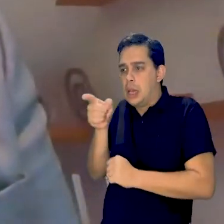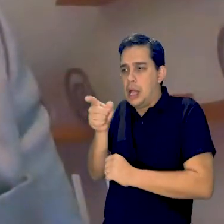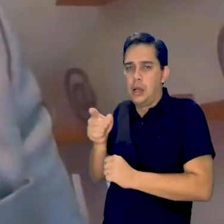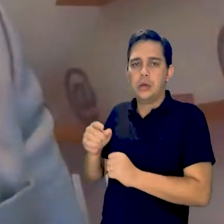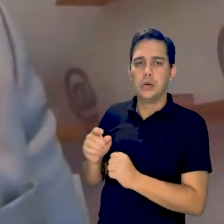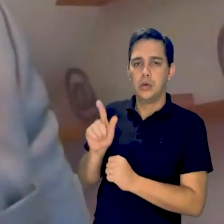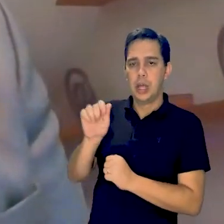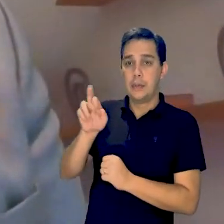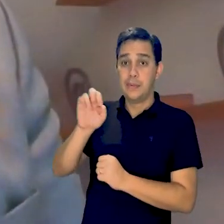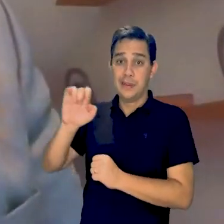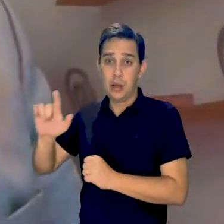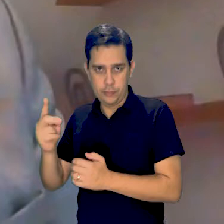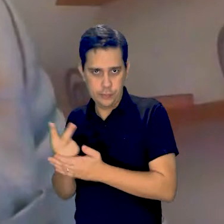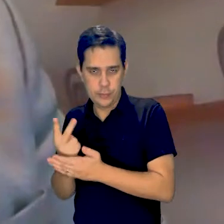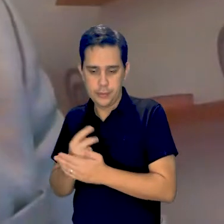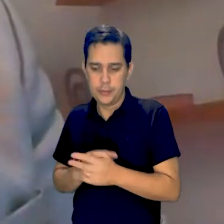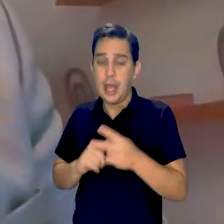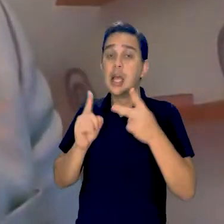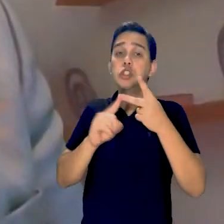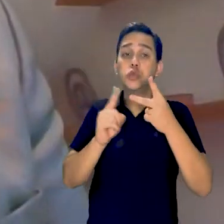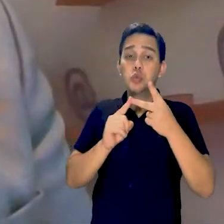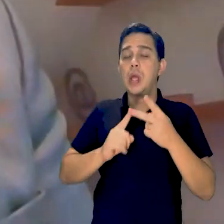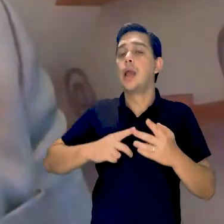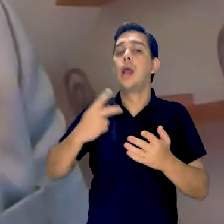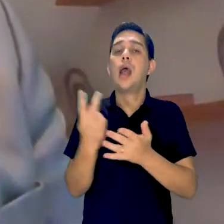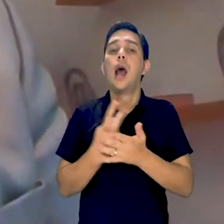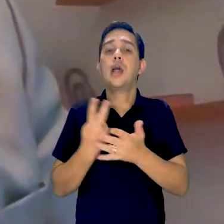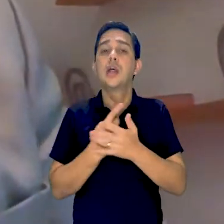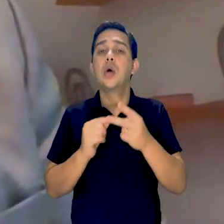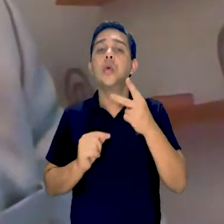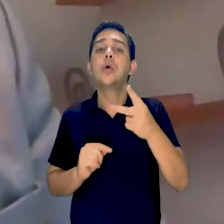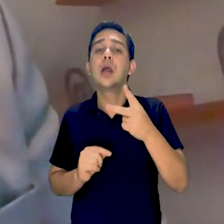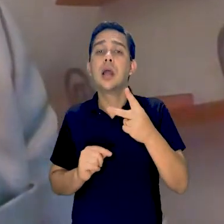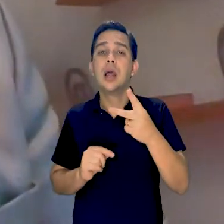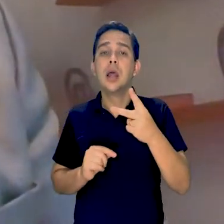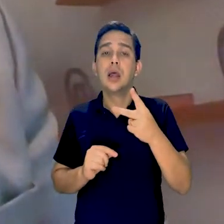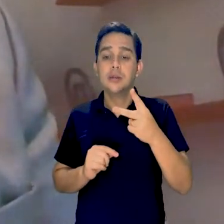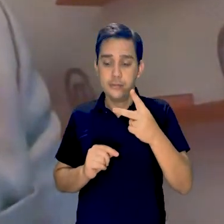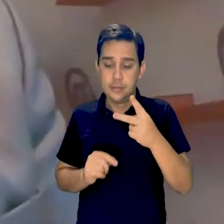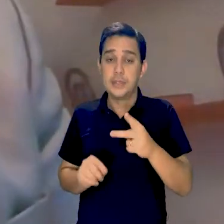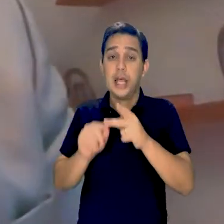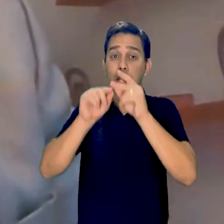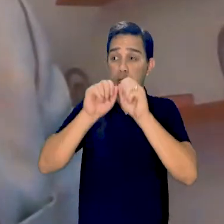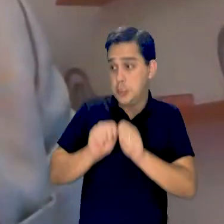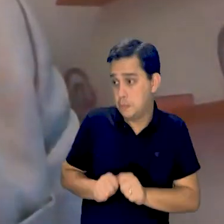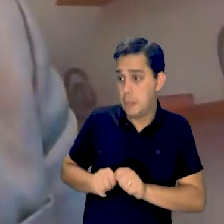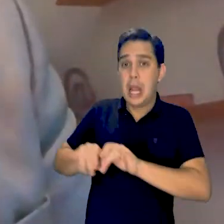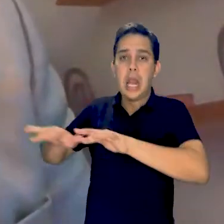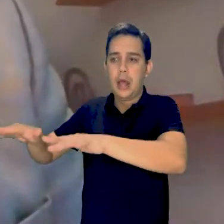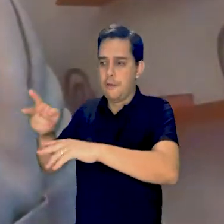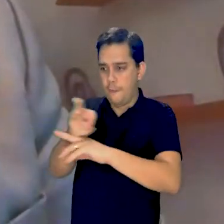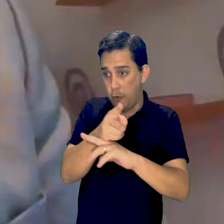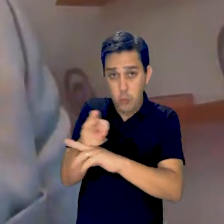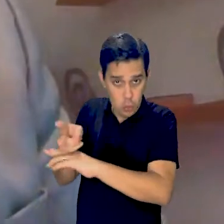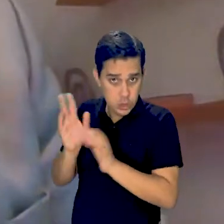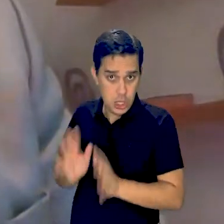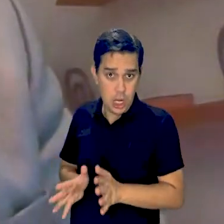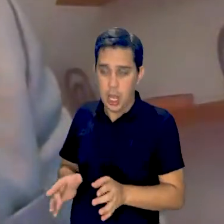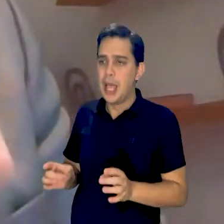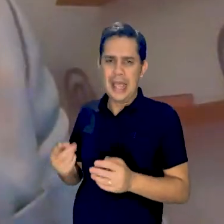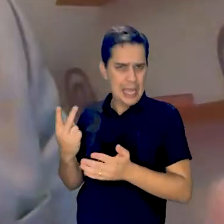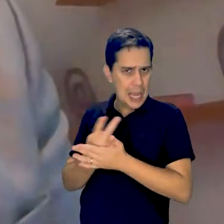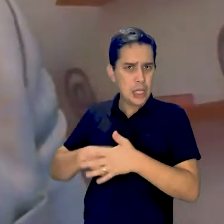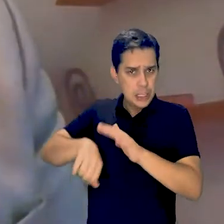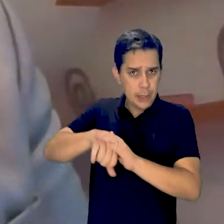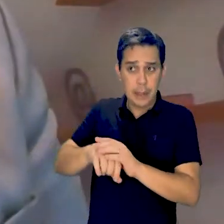A segunda conduta punível, no caso, seria a conduta de divulgar. Eu estou sendo...